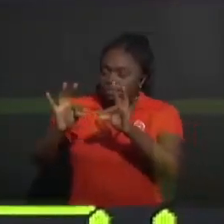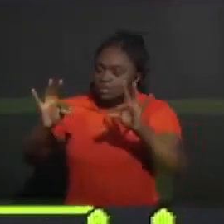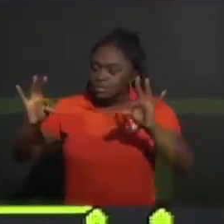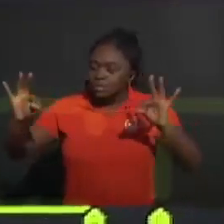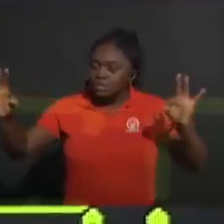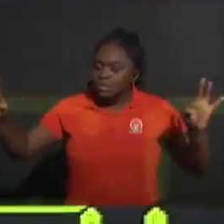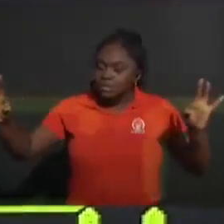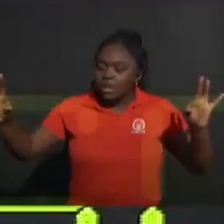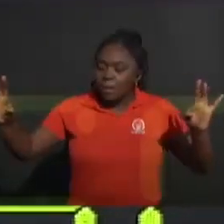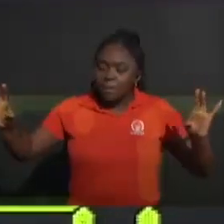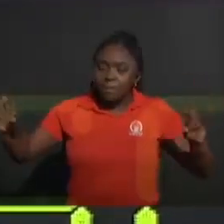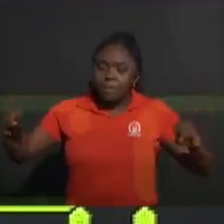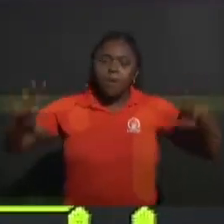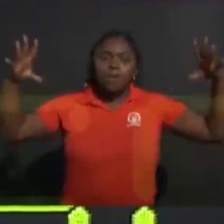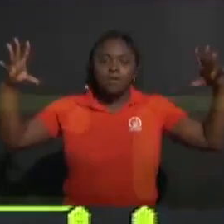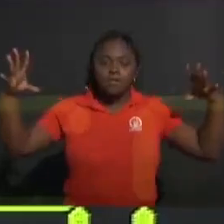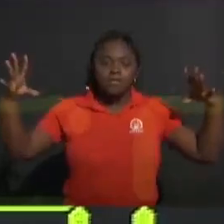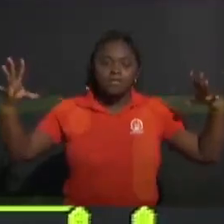vai.